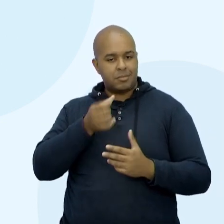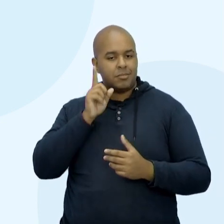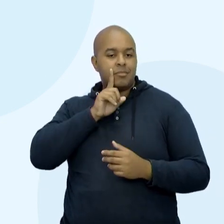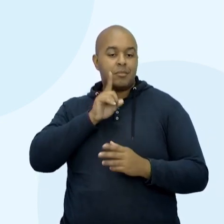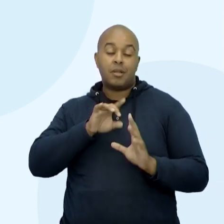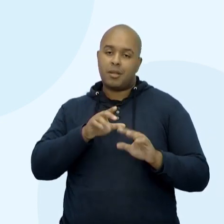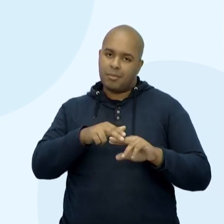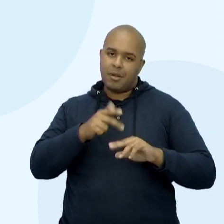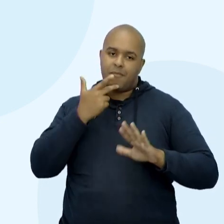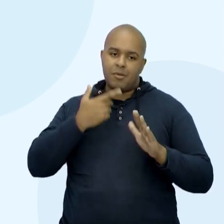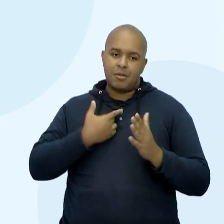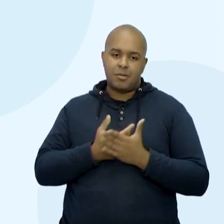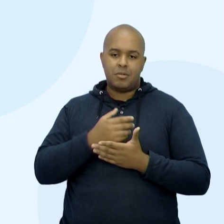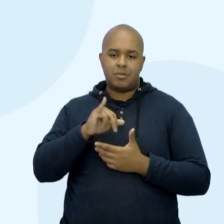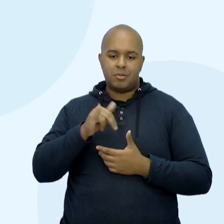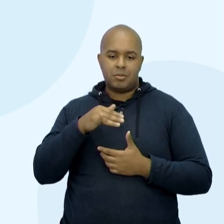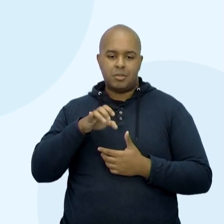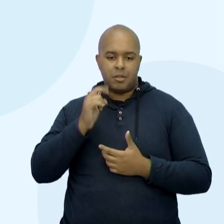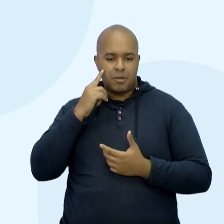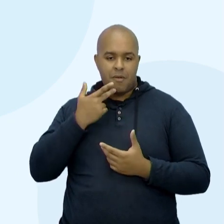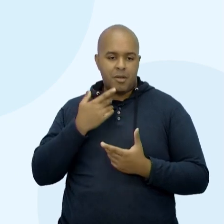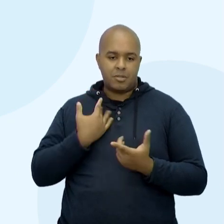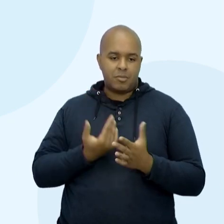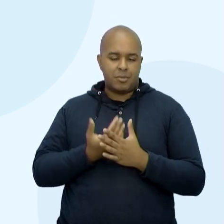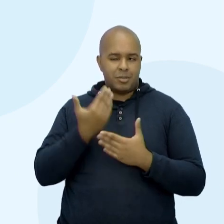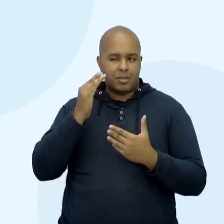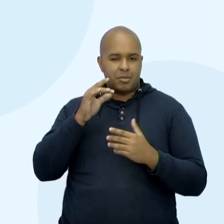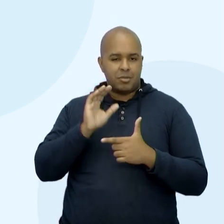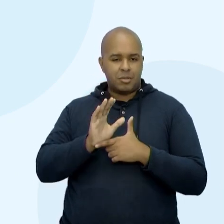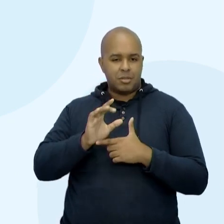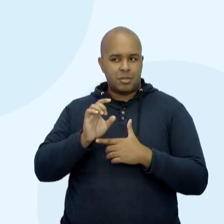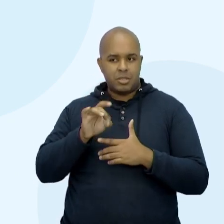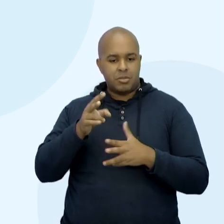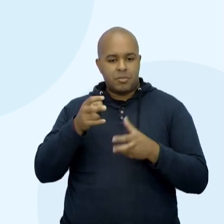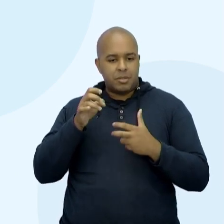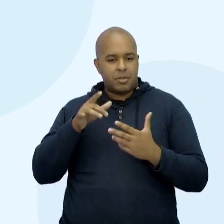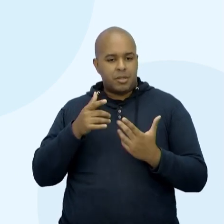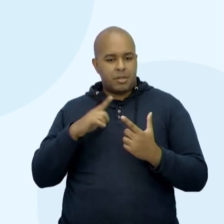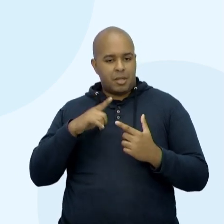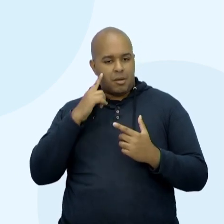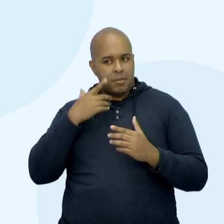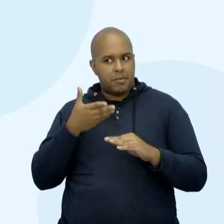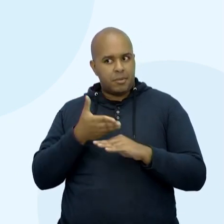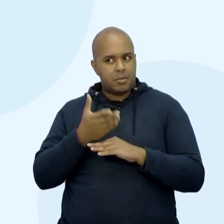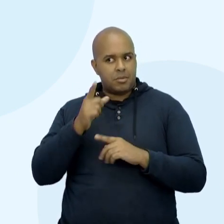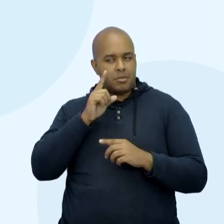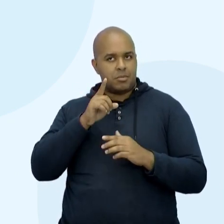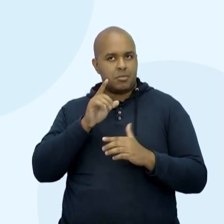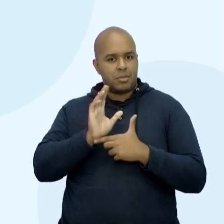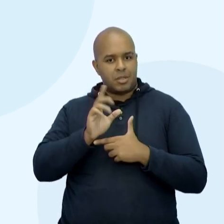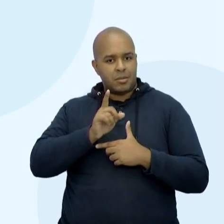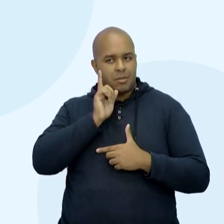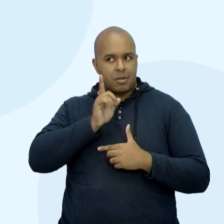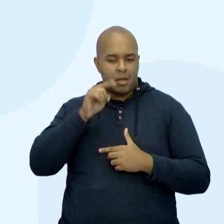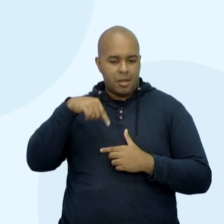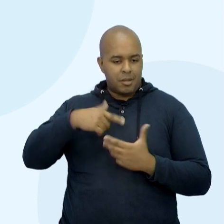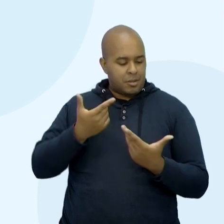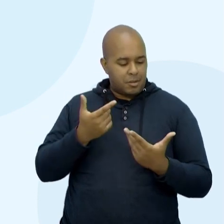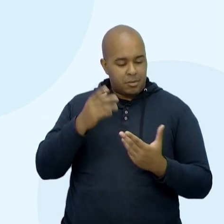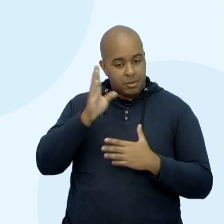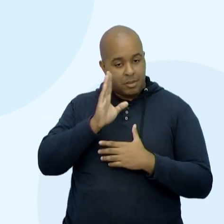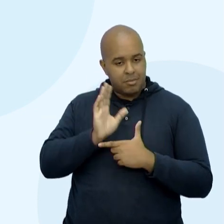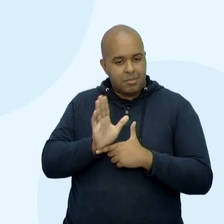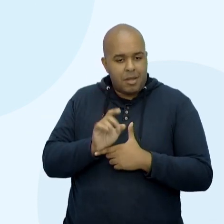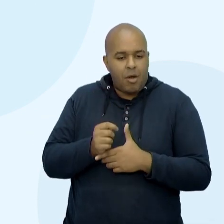Por isso que o Jean-Claude Bernadette fala, não dá para entender o cinema nacional sem perceber que há uma invasão no cinema norte-americano aqui. O cinema